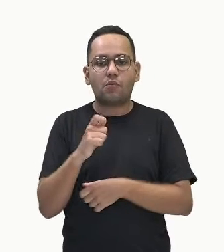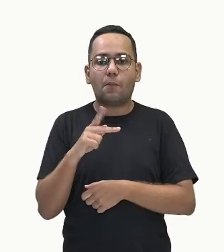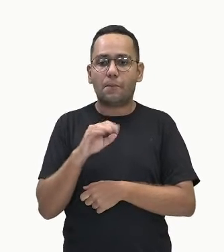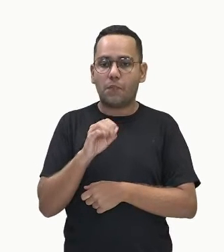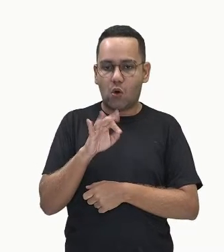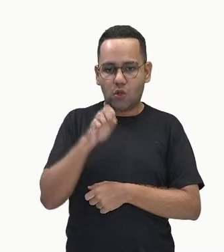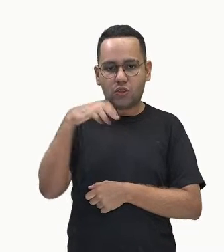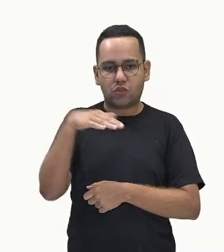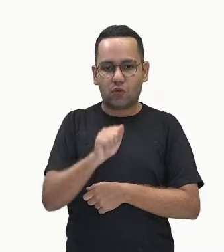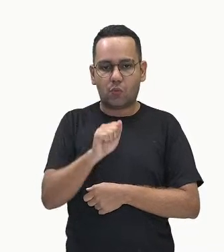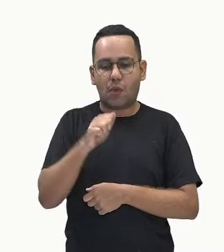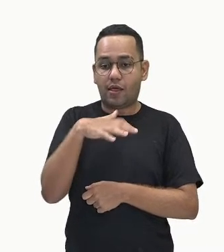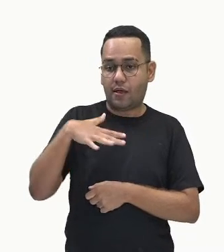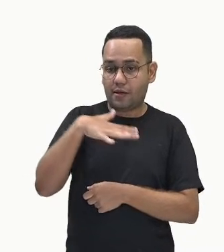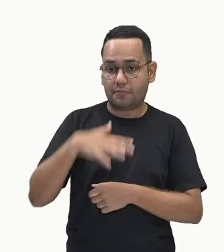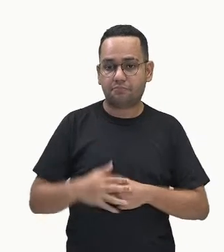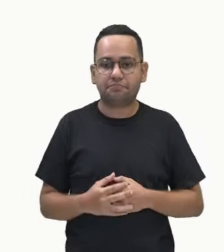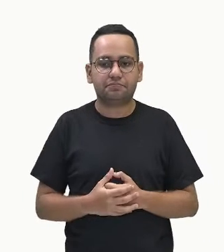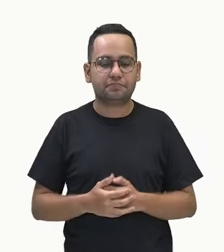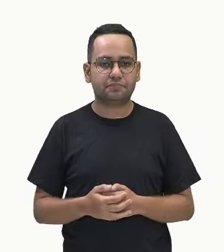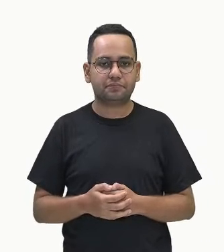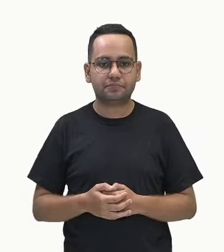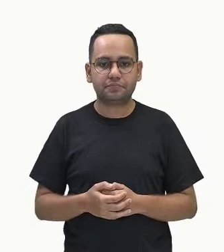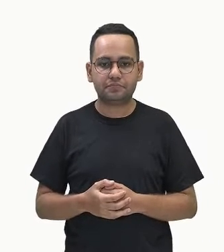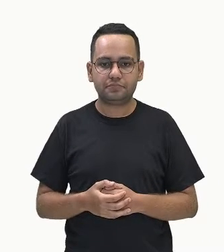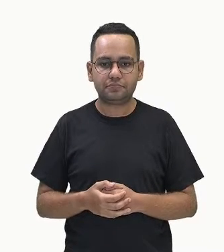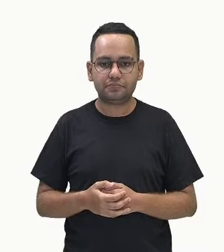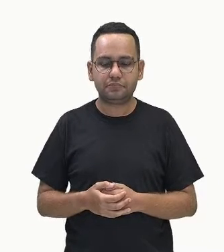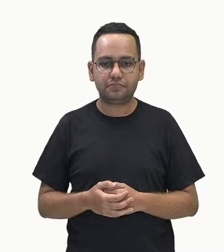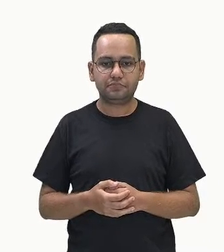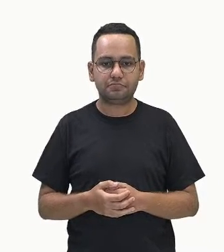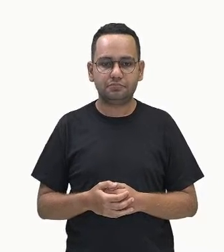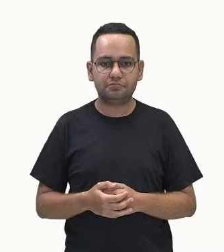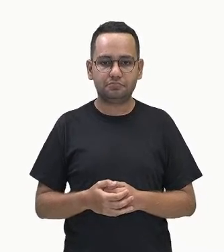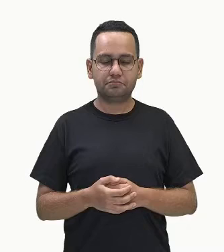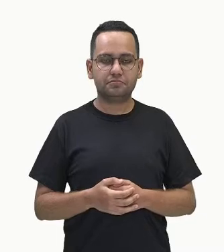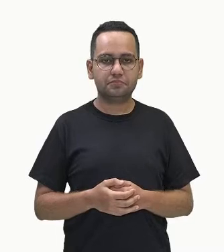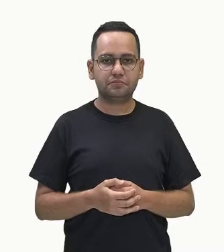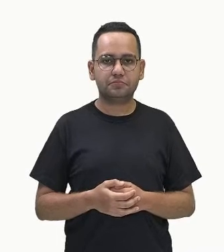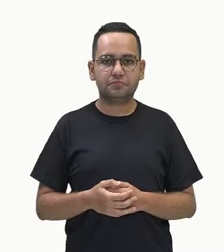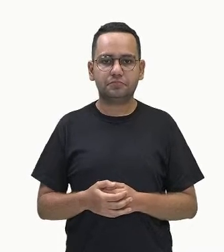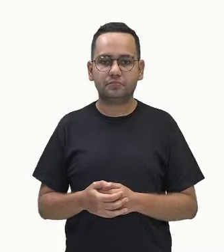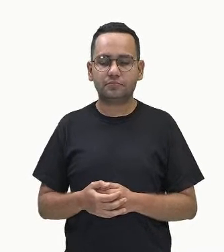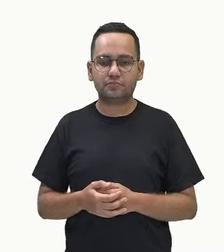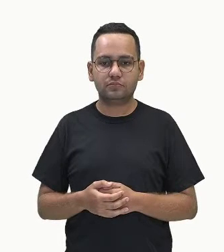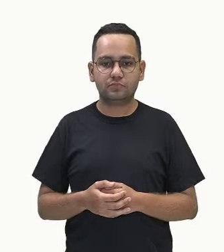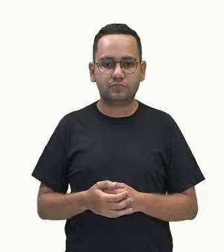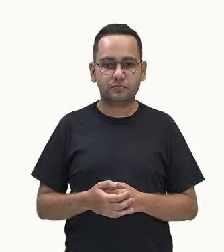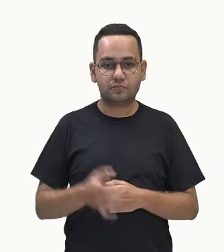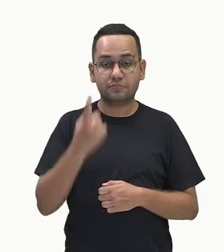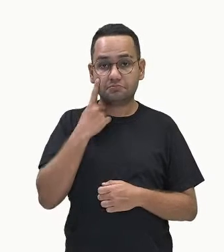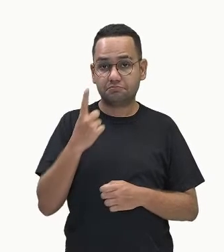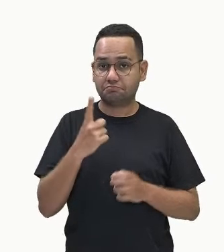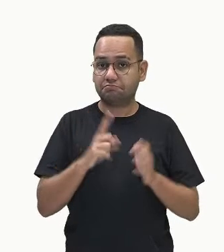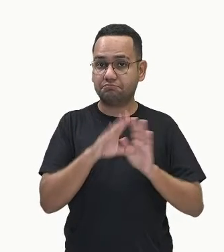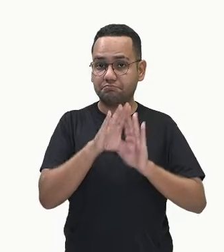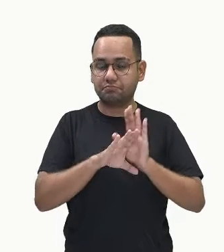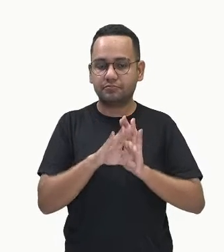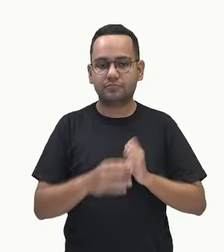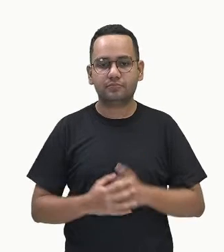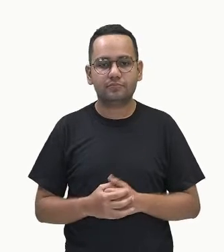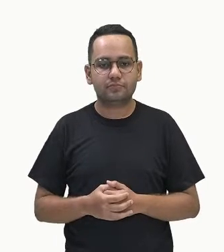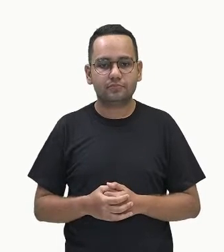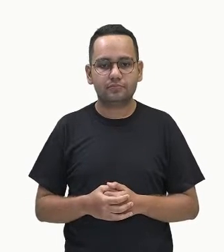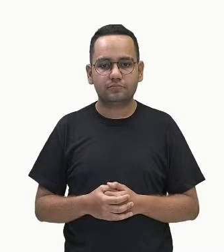vamos então verificar aqui, primeiro, essa primeira definição que fala sobre polígono regular. Está